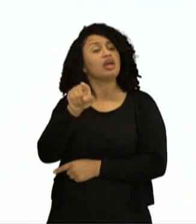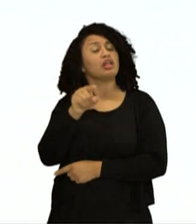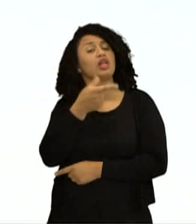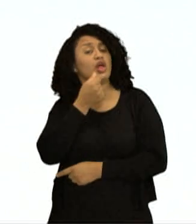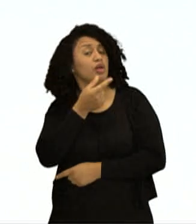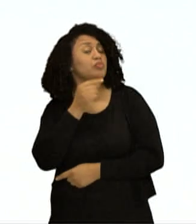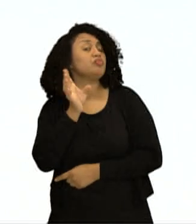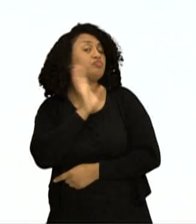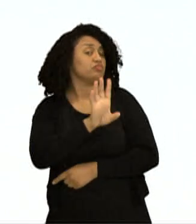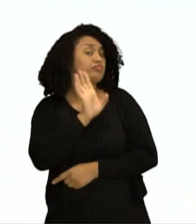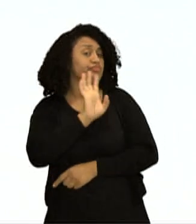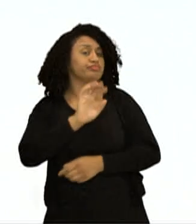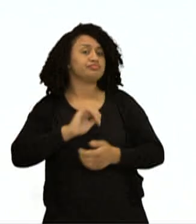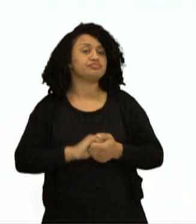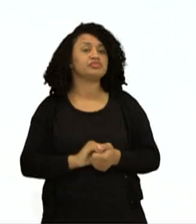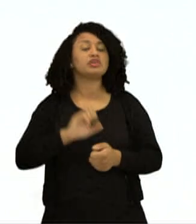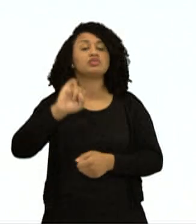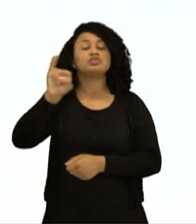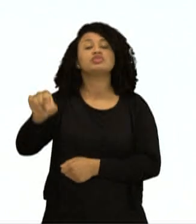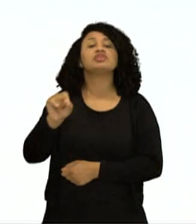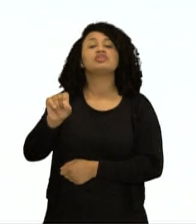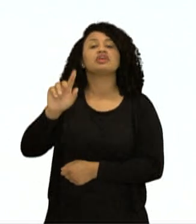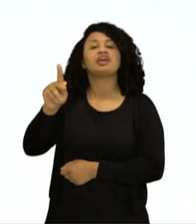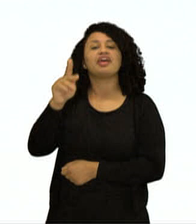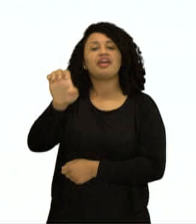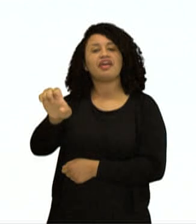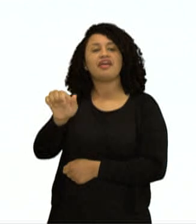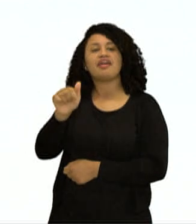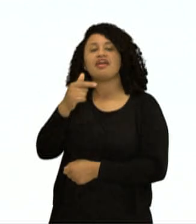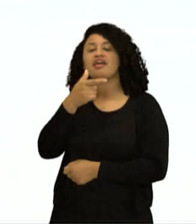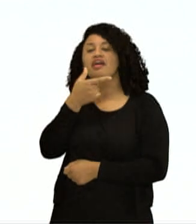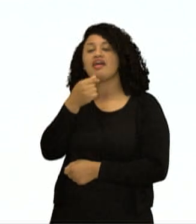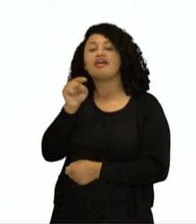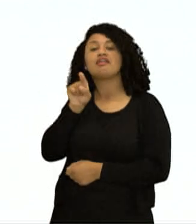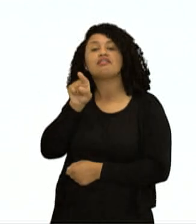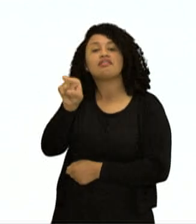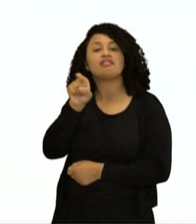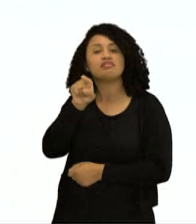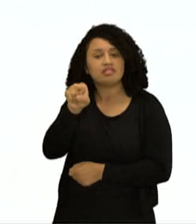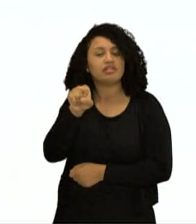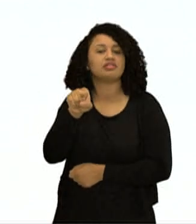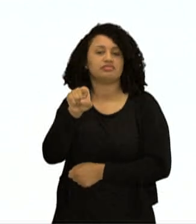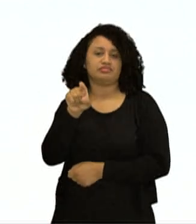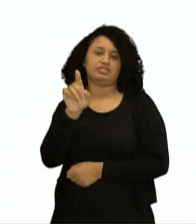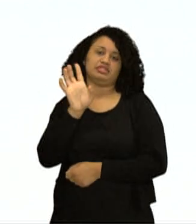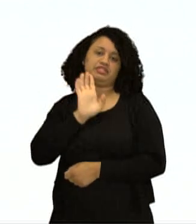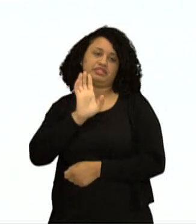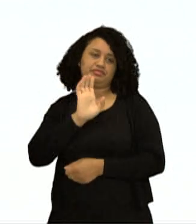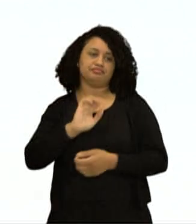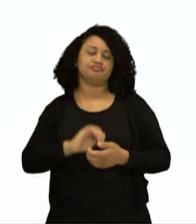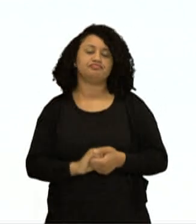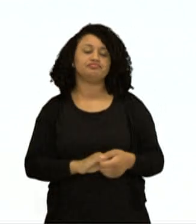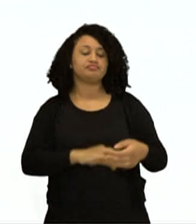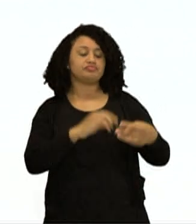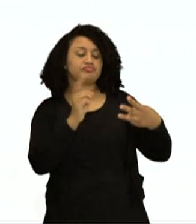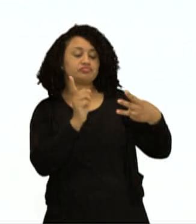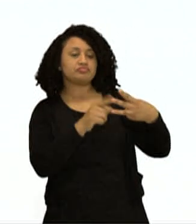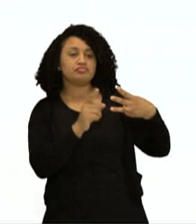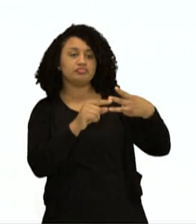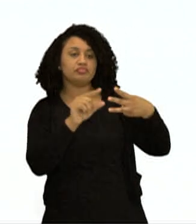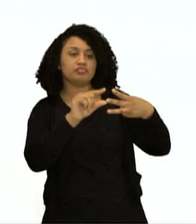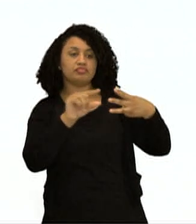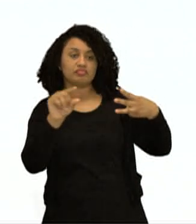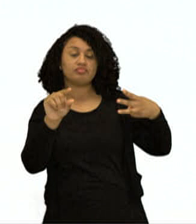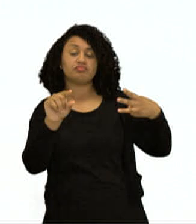legal. E o sujeito é o he. Estou falando que ele é um menino legal. He, ok.